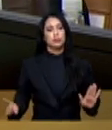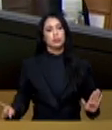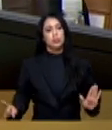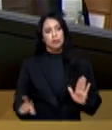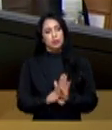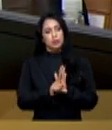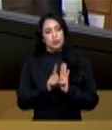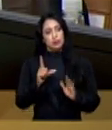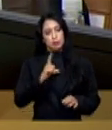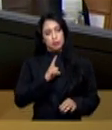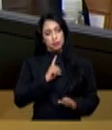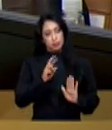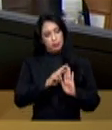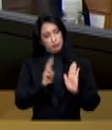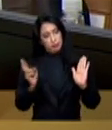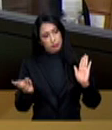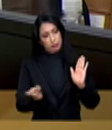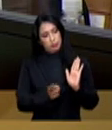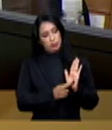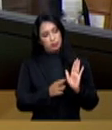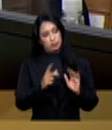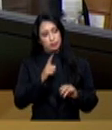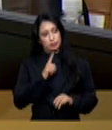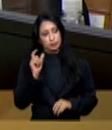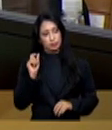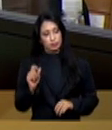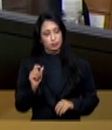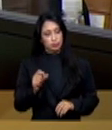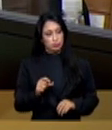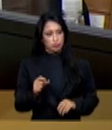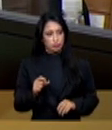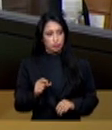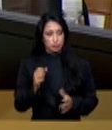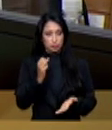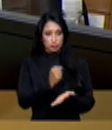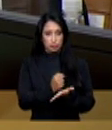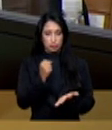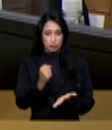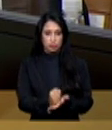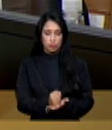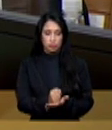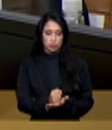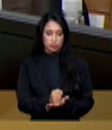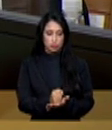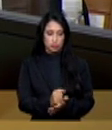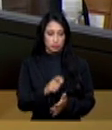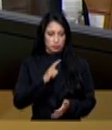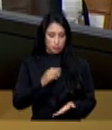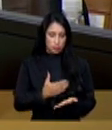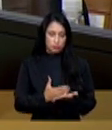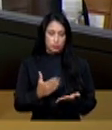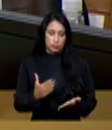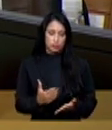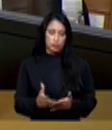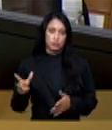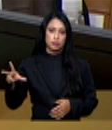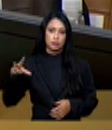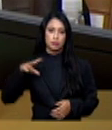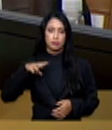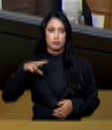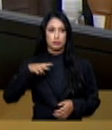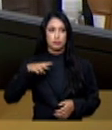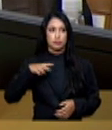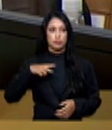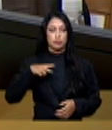regulamentadora prevê a possibilidade de subdelegação contratual a entidades de iniciativa privada